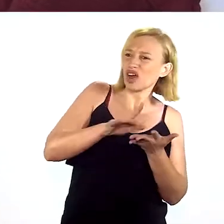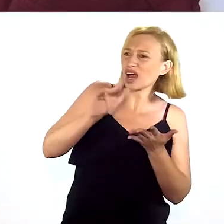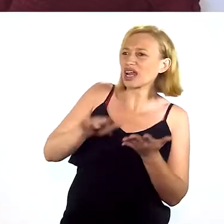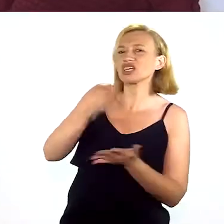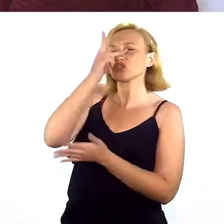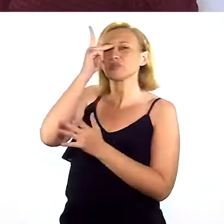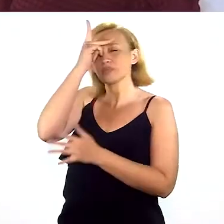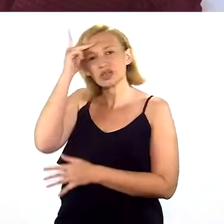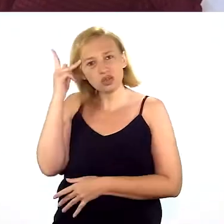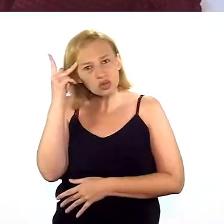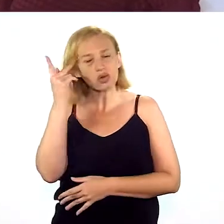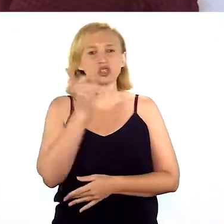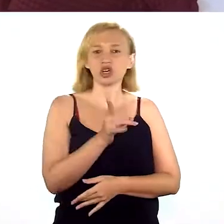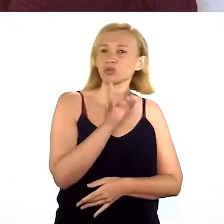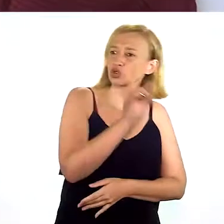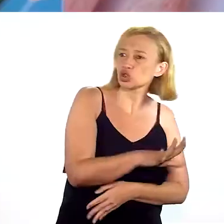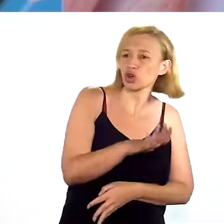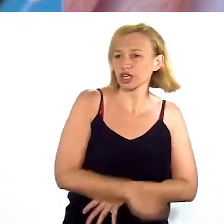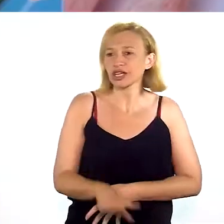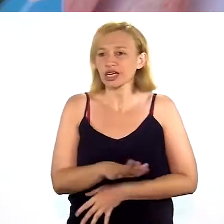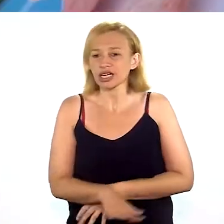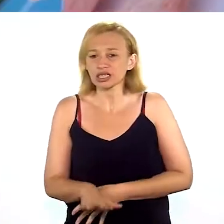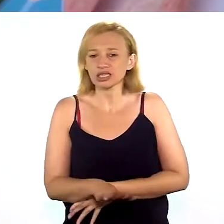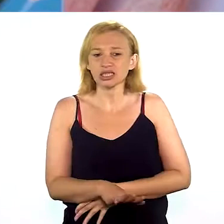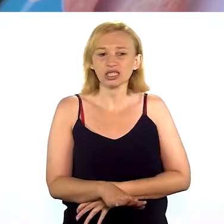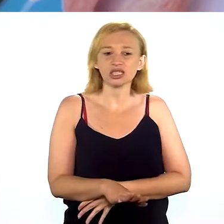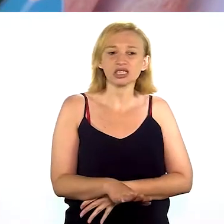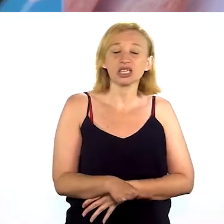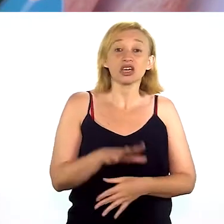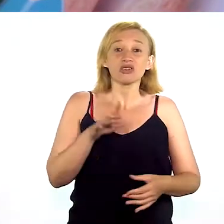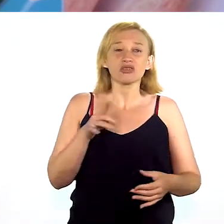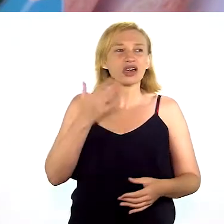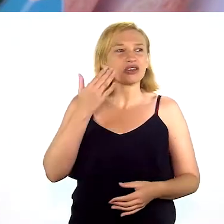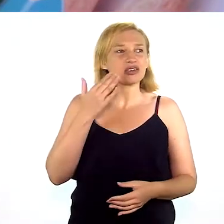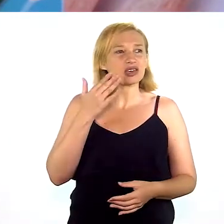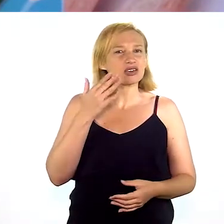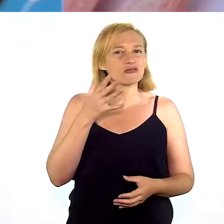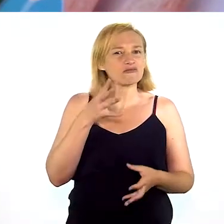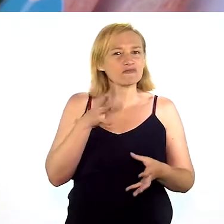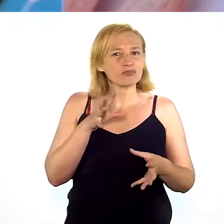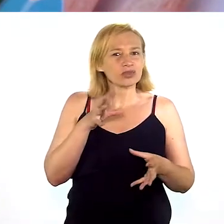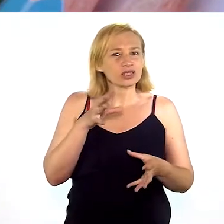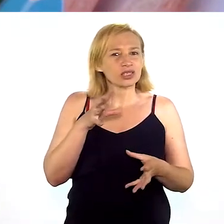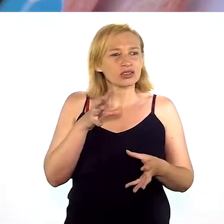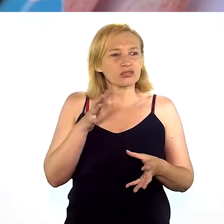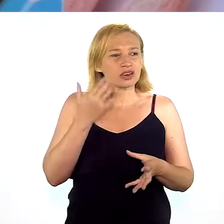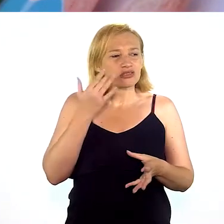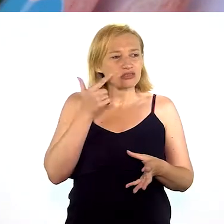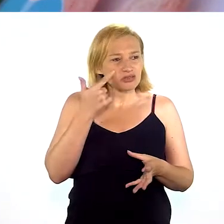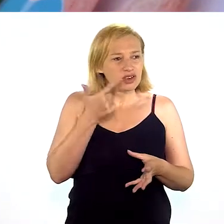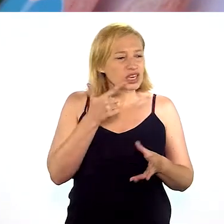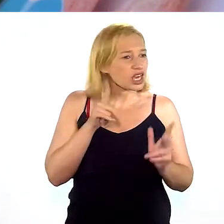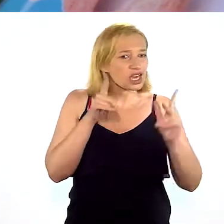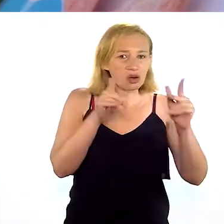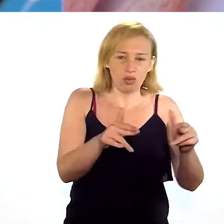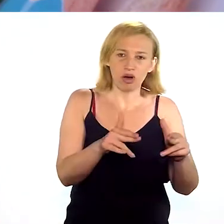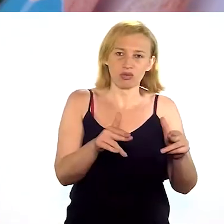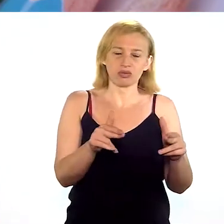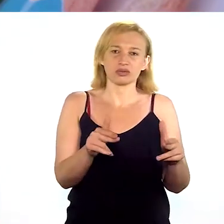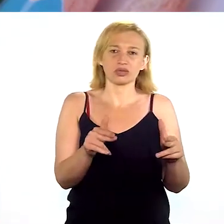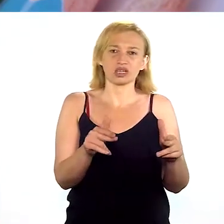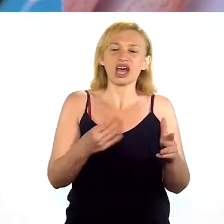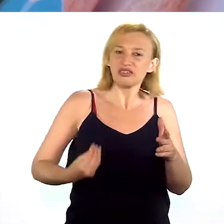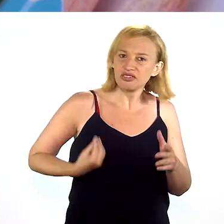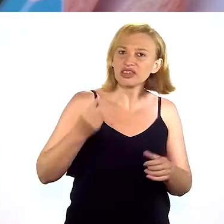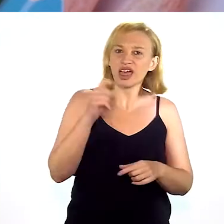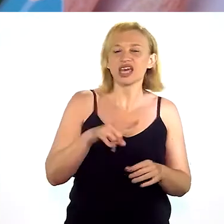muitas pessoas, eu não estou falando só de crianças, mas muitas pessoas vão se identificar com isso, porque a vida de fato é